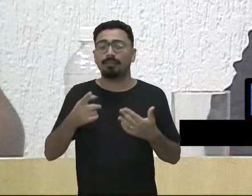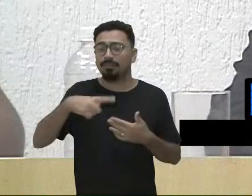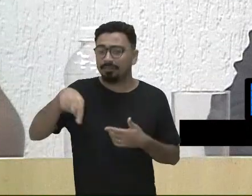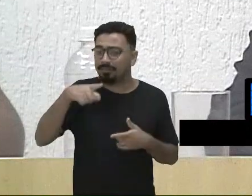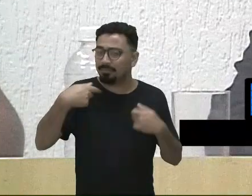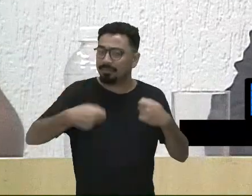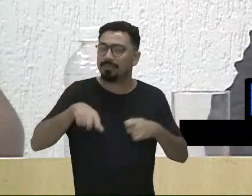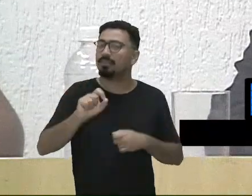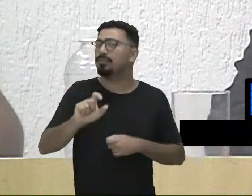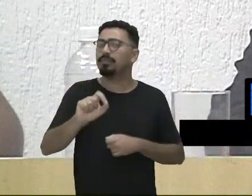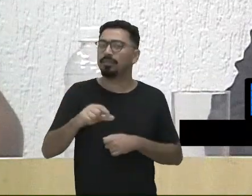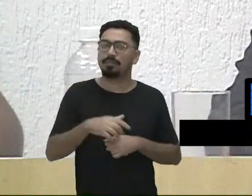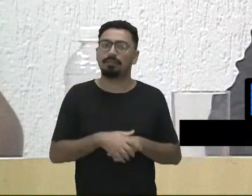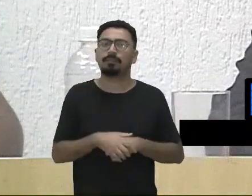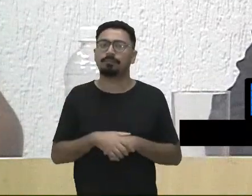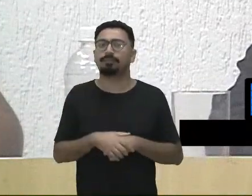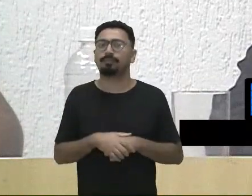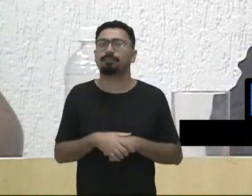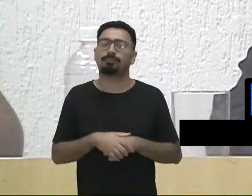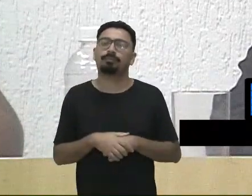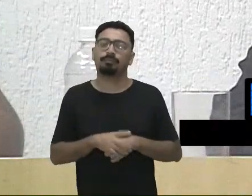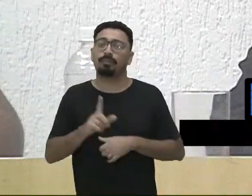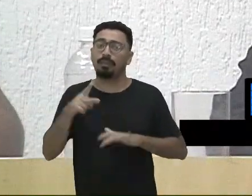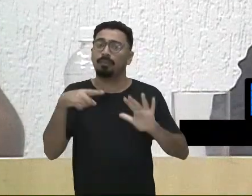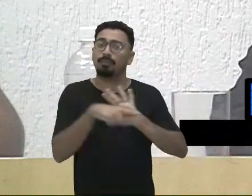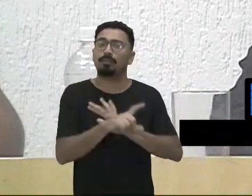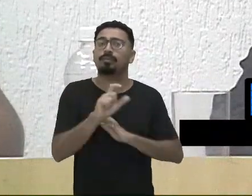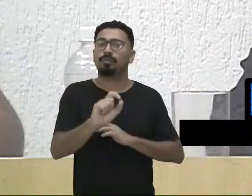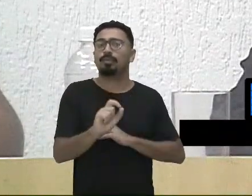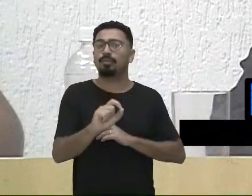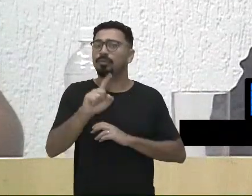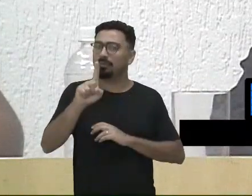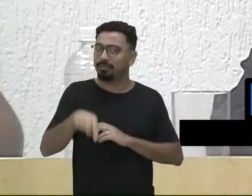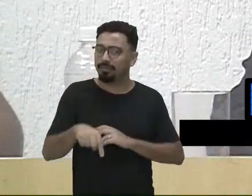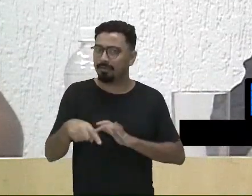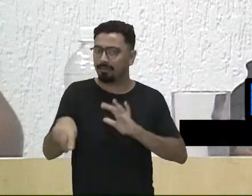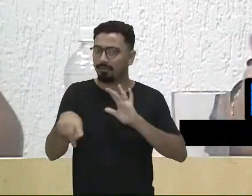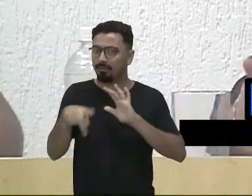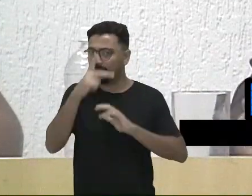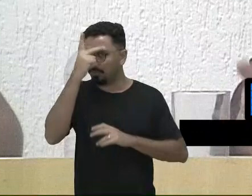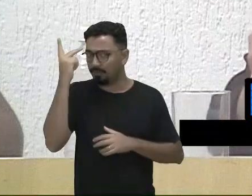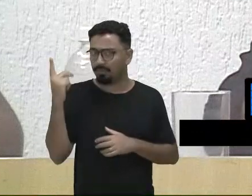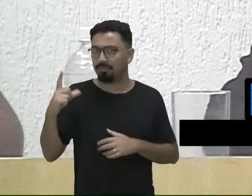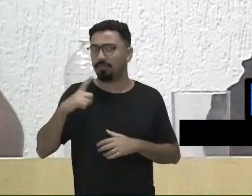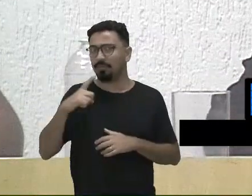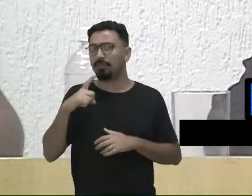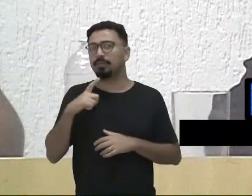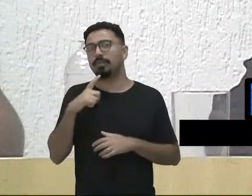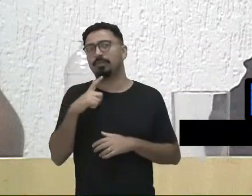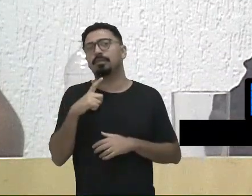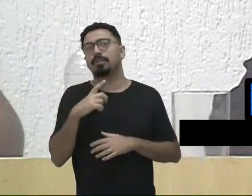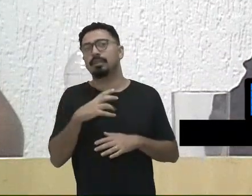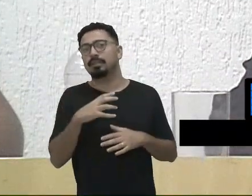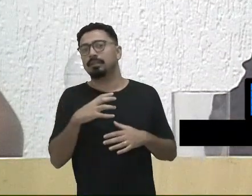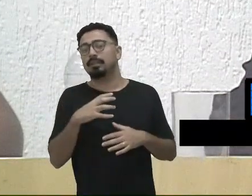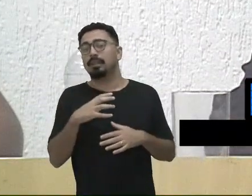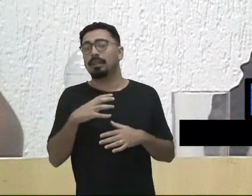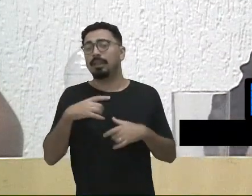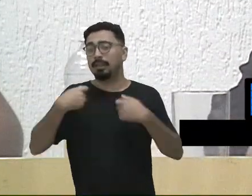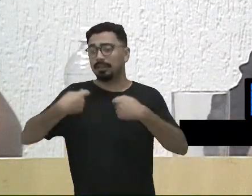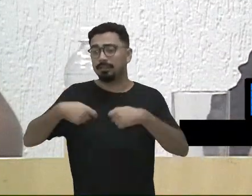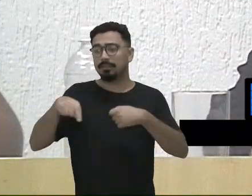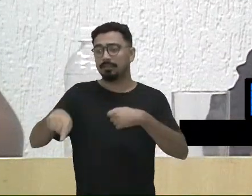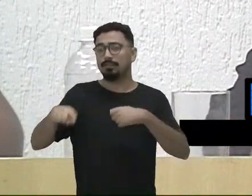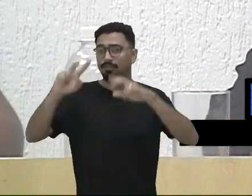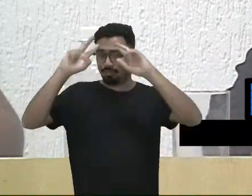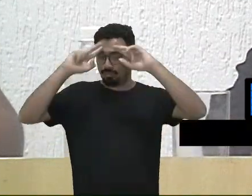precisa? E questionar quem é detentor da humanidade de receber aquele atendimento. Porque esse